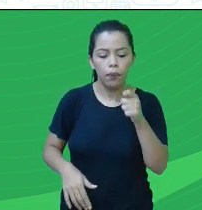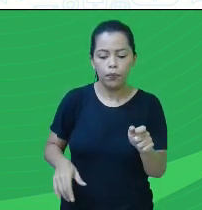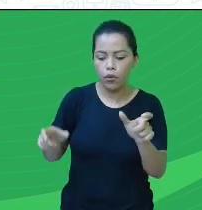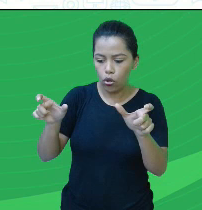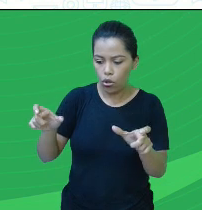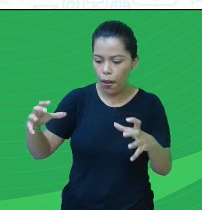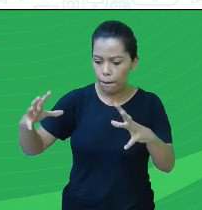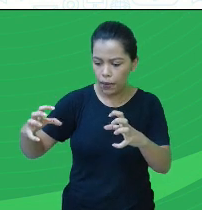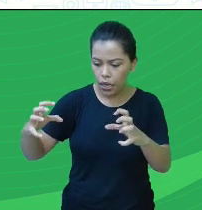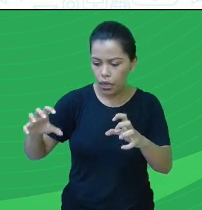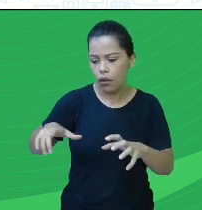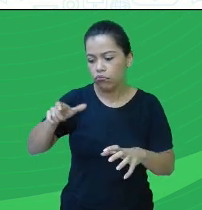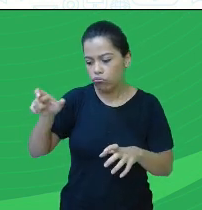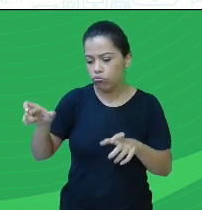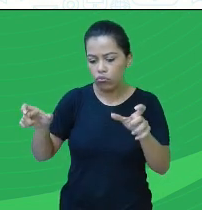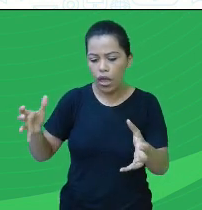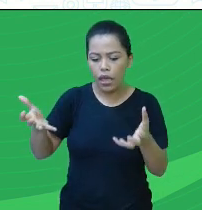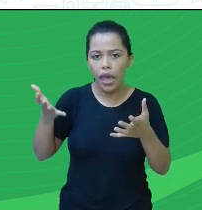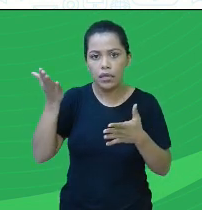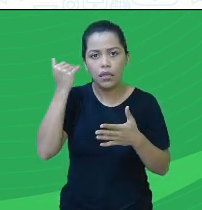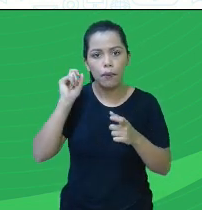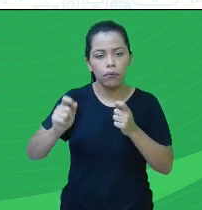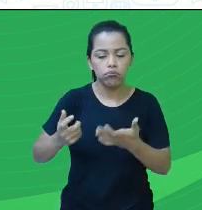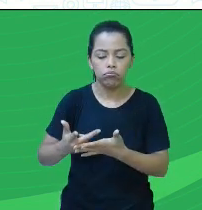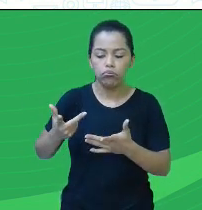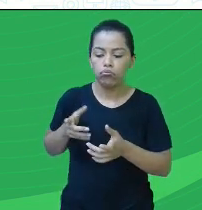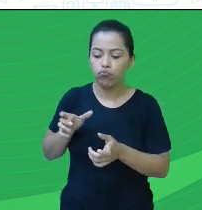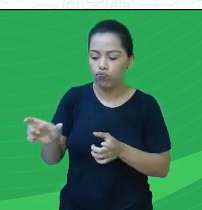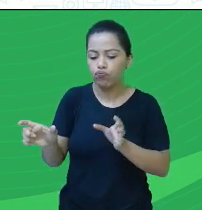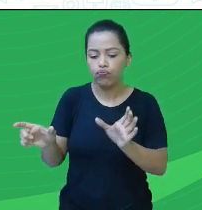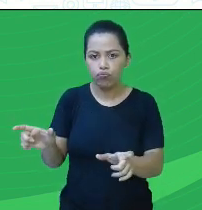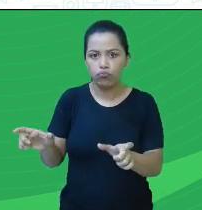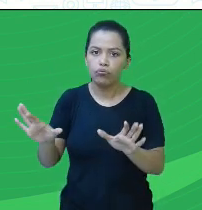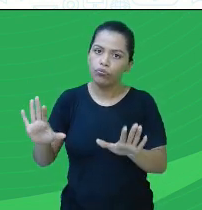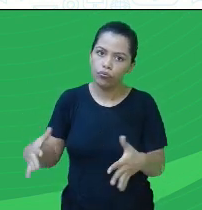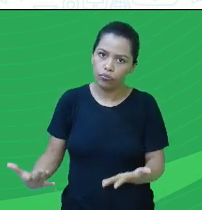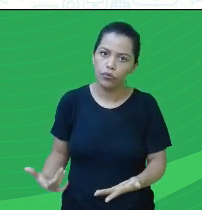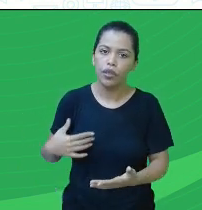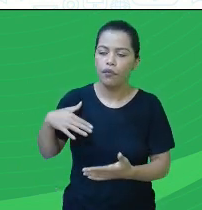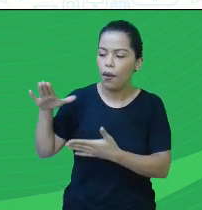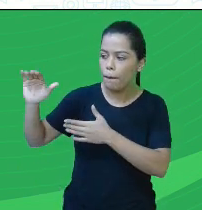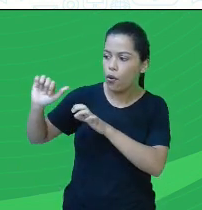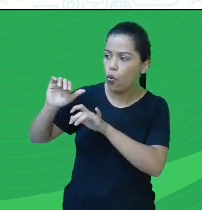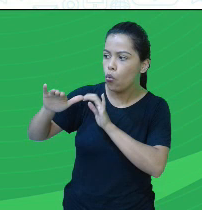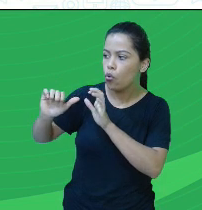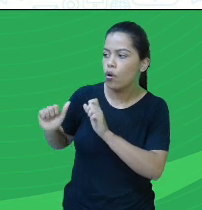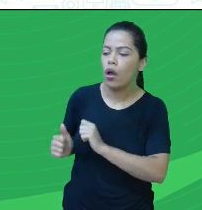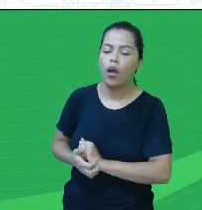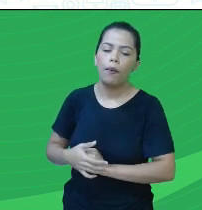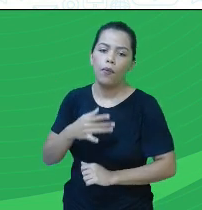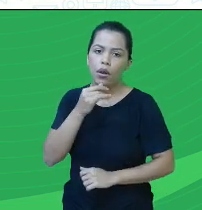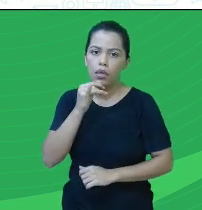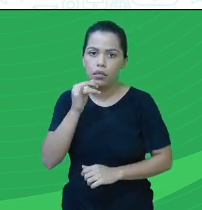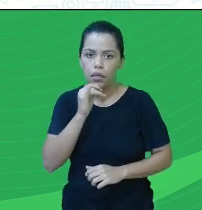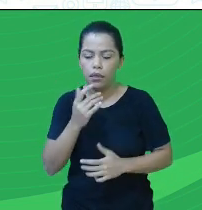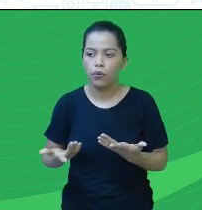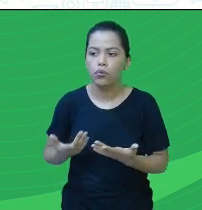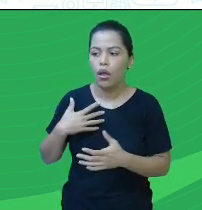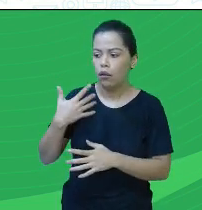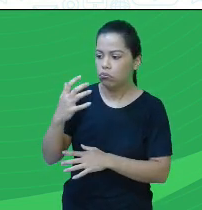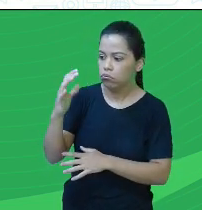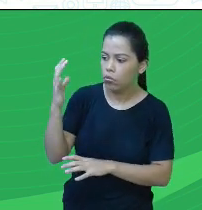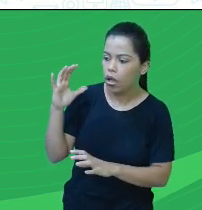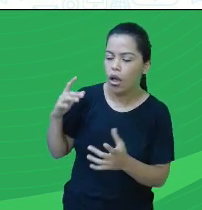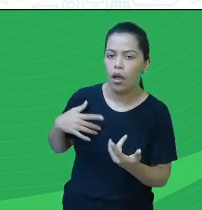falei, ou da árvore, ou daquele incêndio, ele vai procurar especialistas para saber as causas,